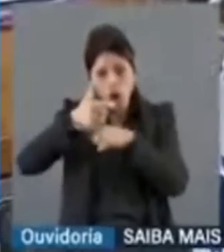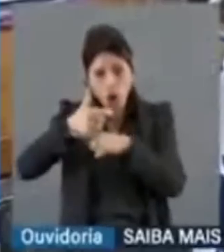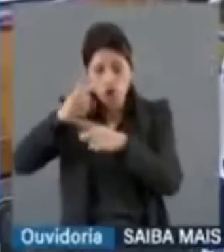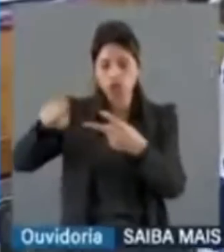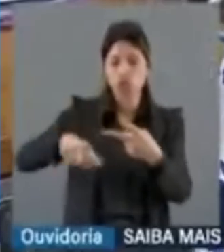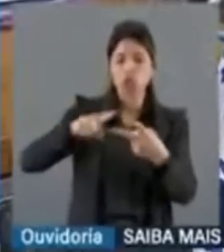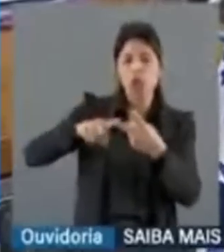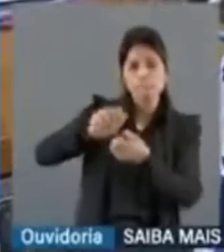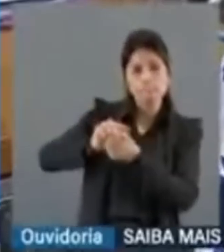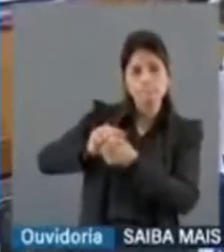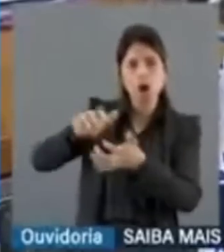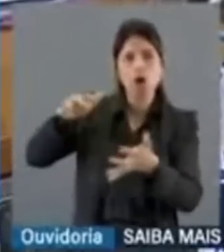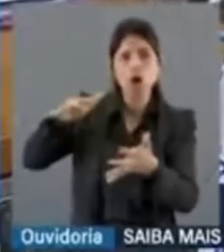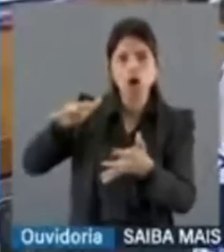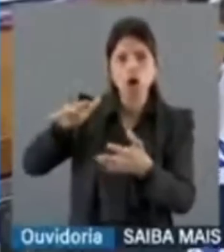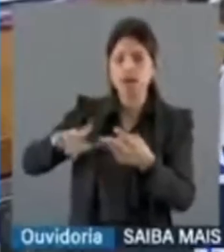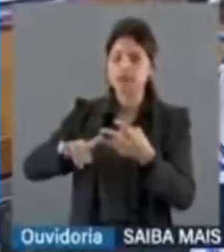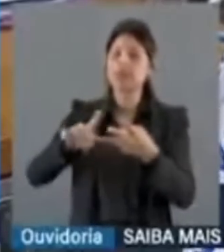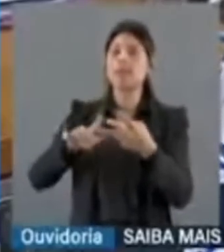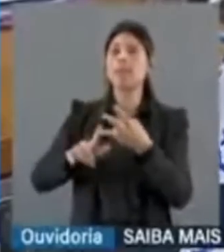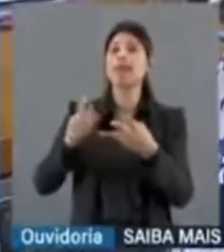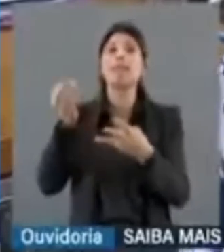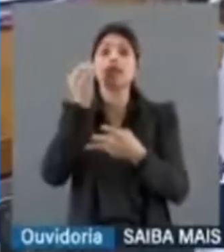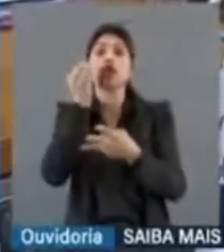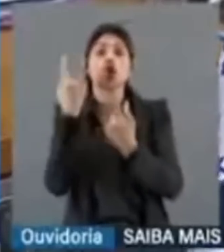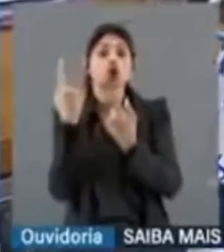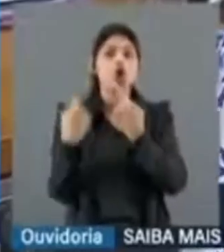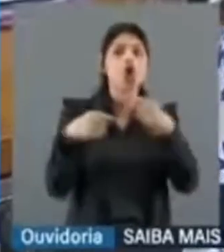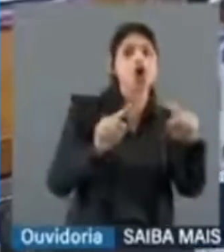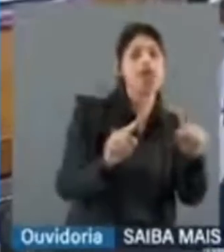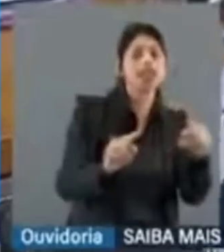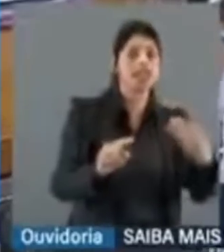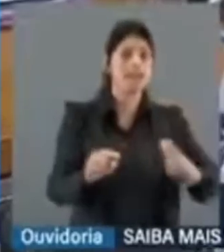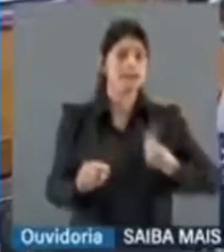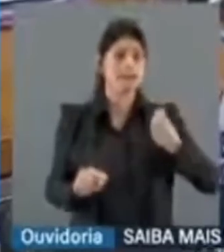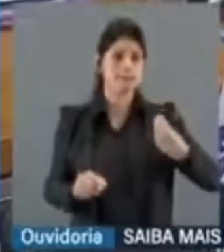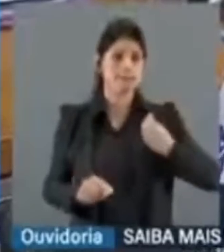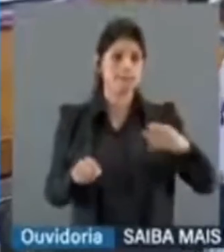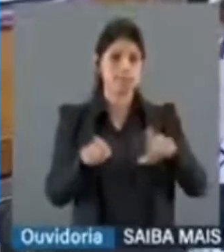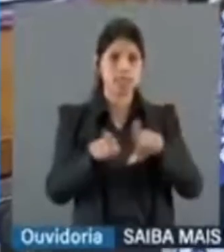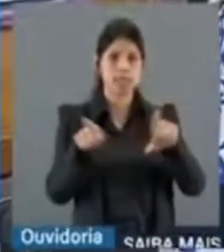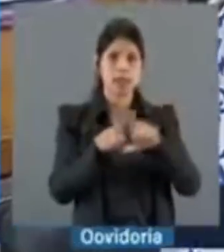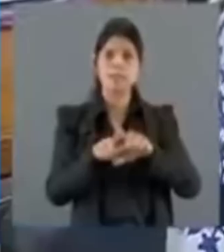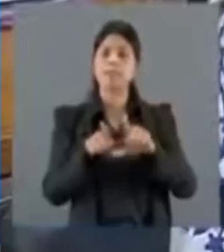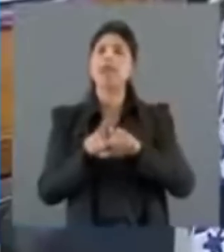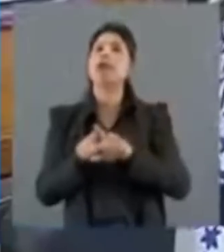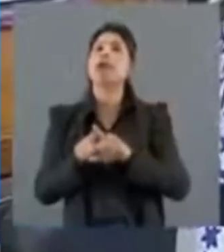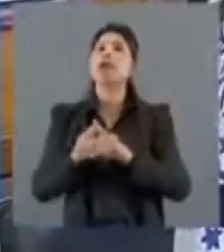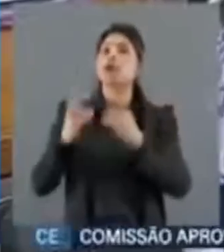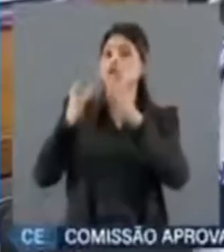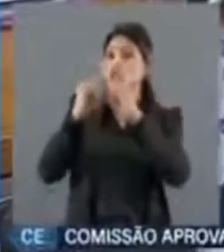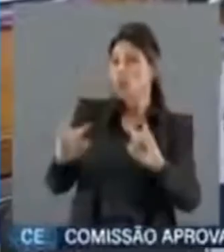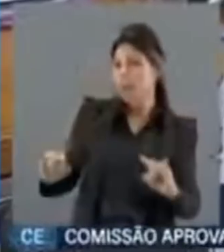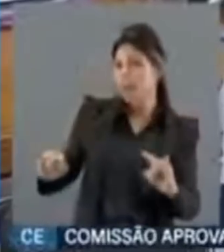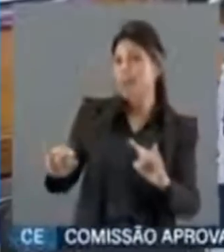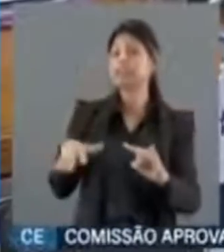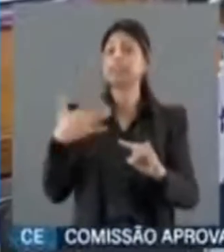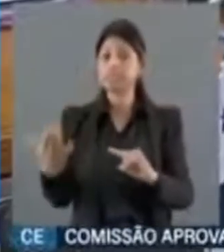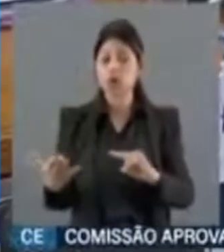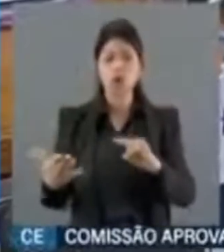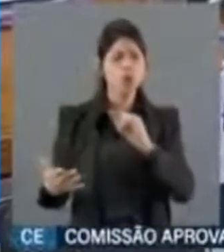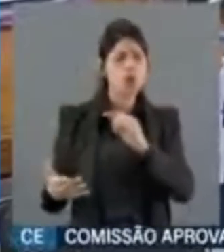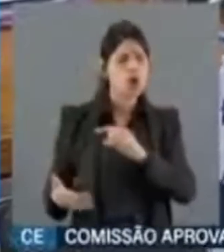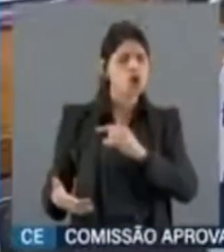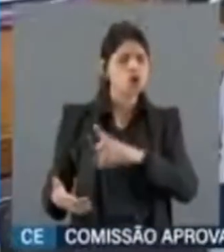outros artefatos passíveis de causar danos à vida e ao patrimônio. Se é no dia 22, essa tentativa foi 24, eu pergunto, a